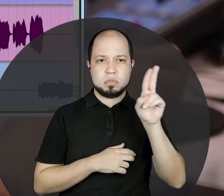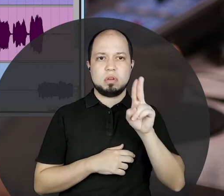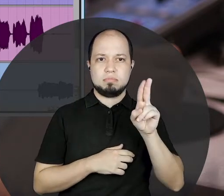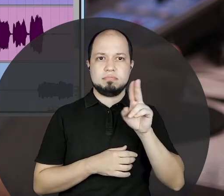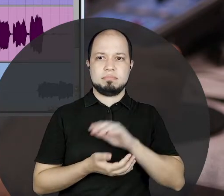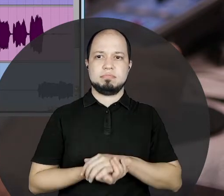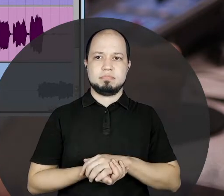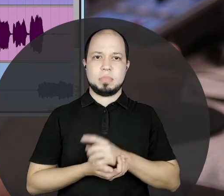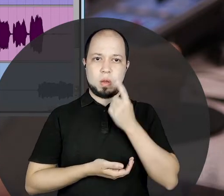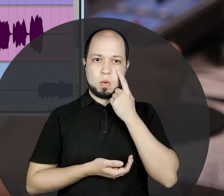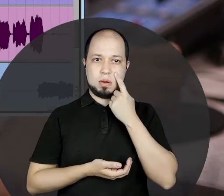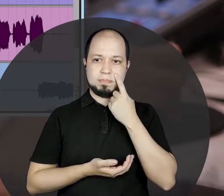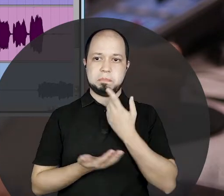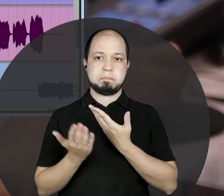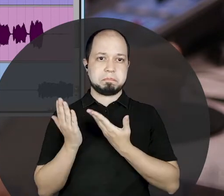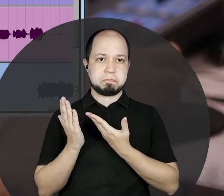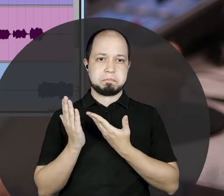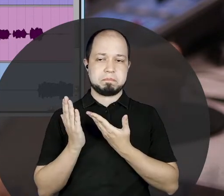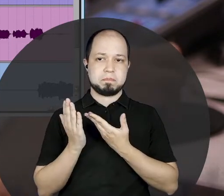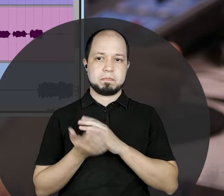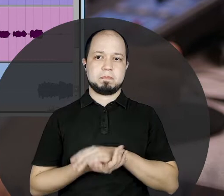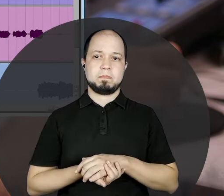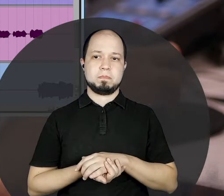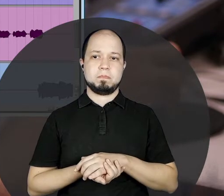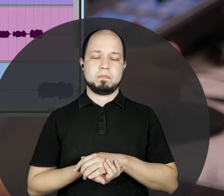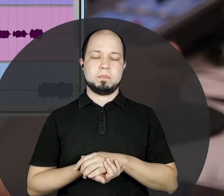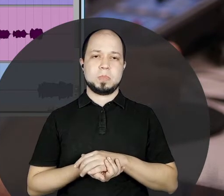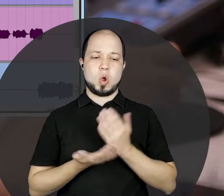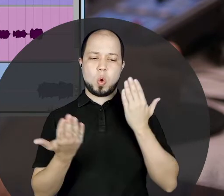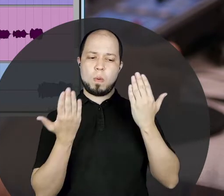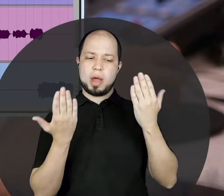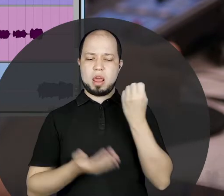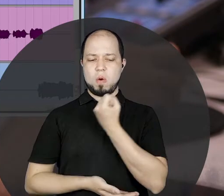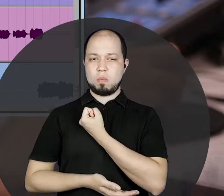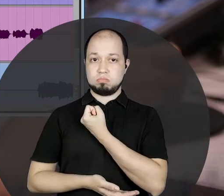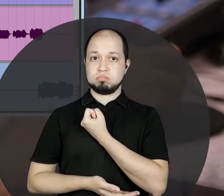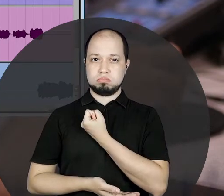Opa. Menos 10.3.